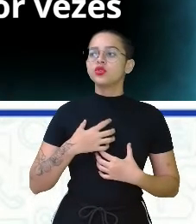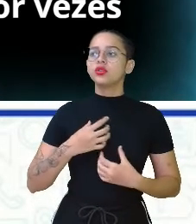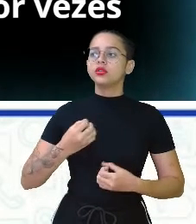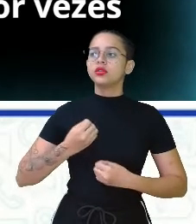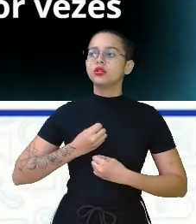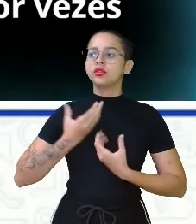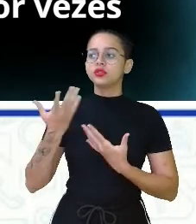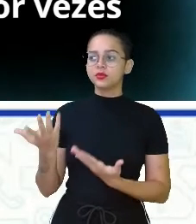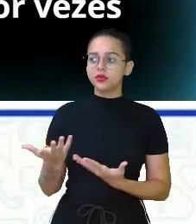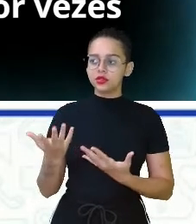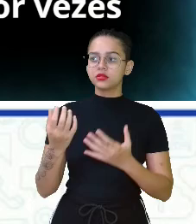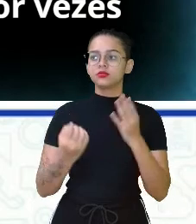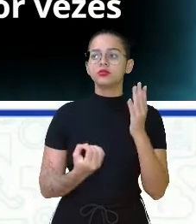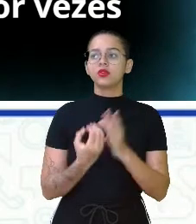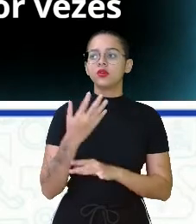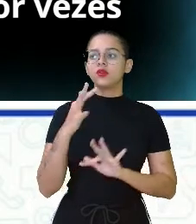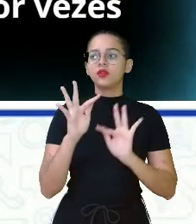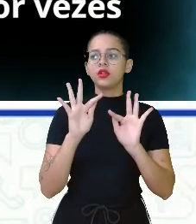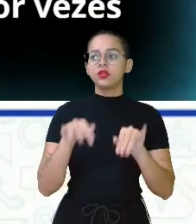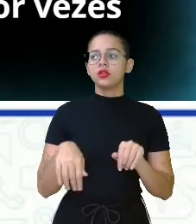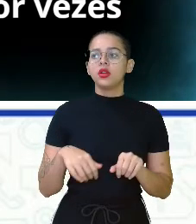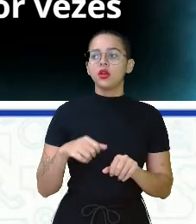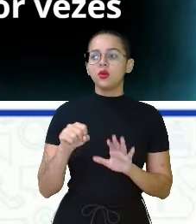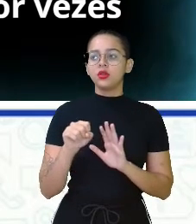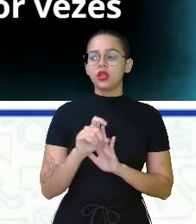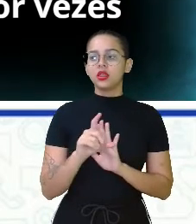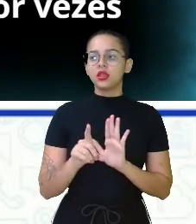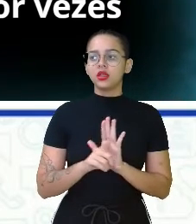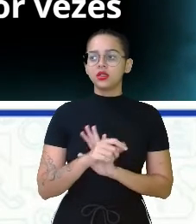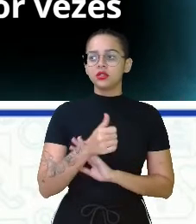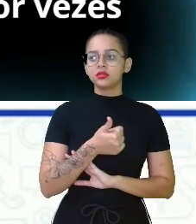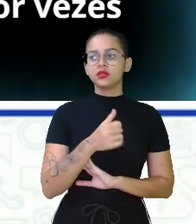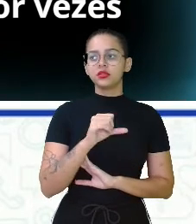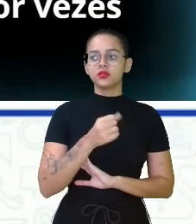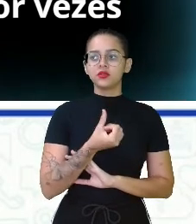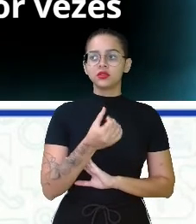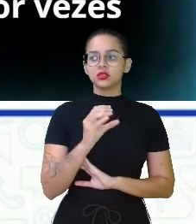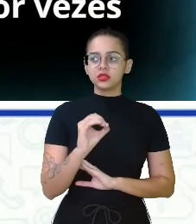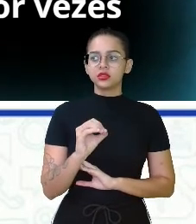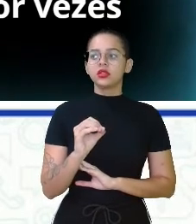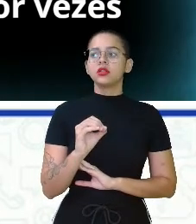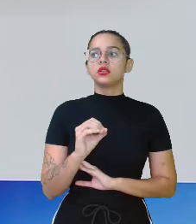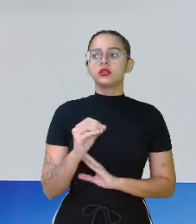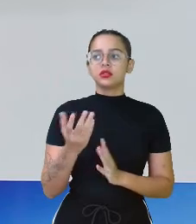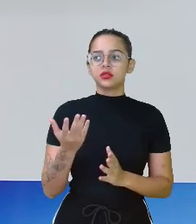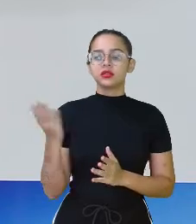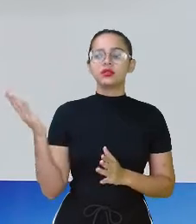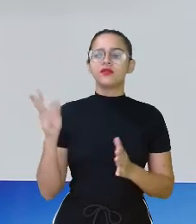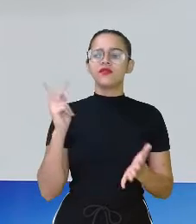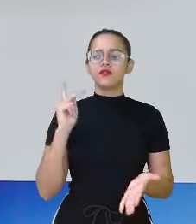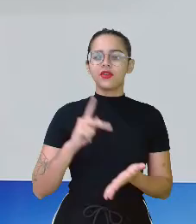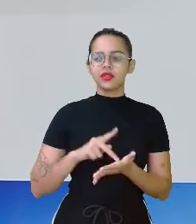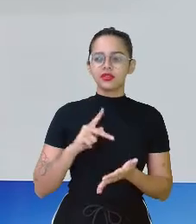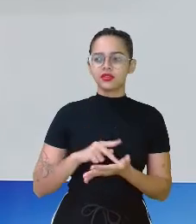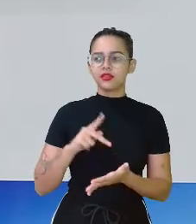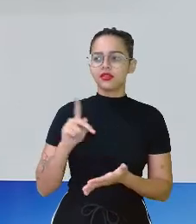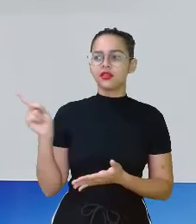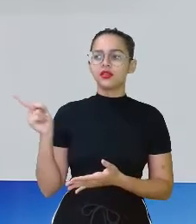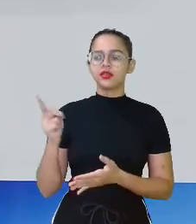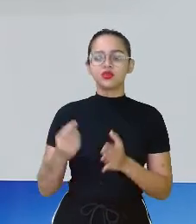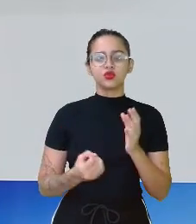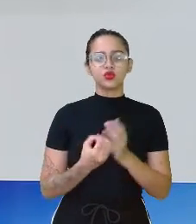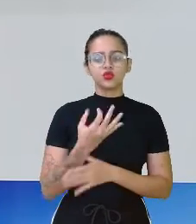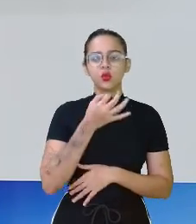expressão. Tá bom? Surgiu no final da década de 60 como reação à impessoalidade da arte conceitual. Na verdade, a body art surgiu como uma